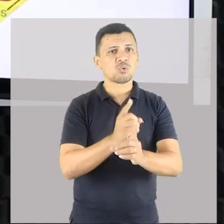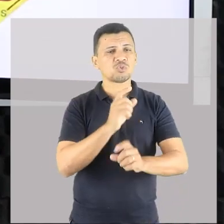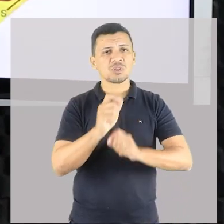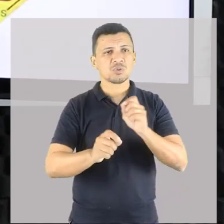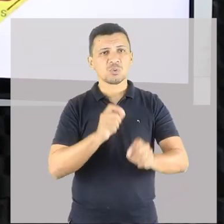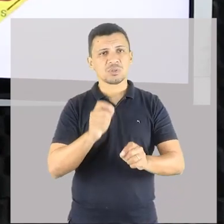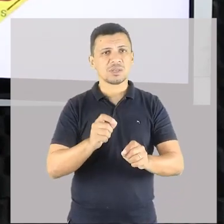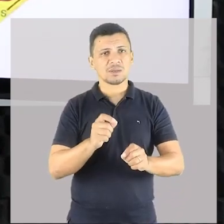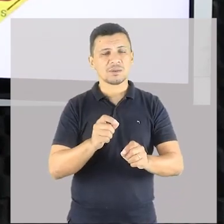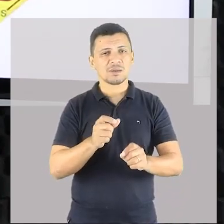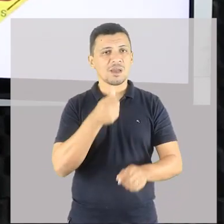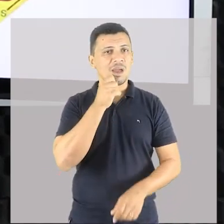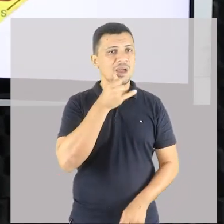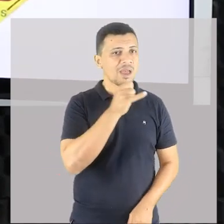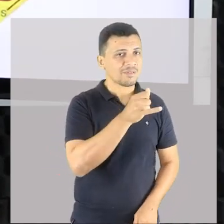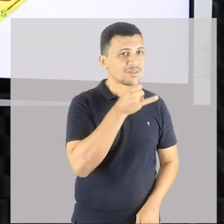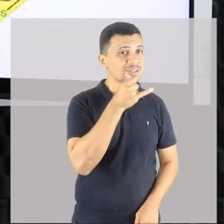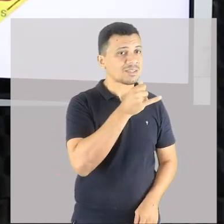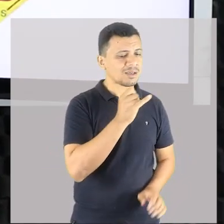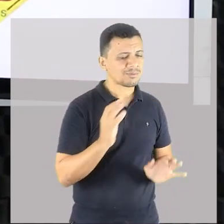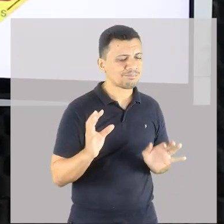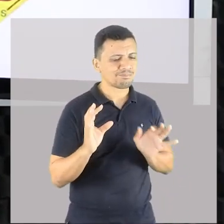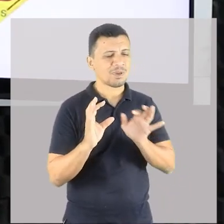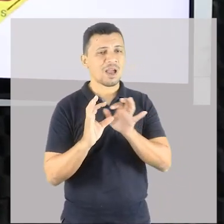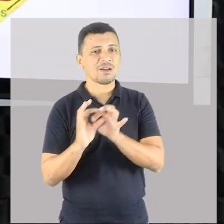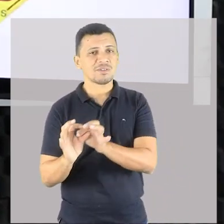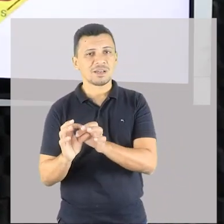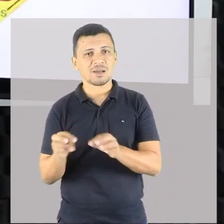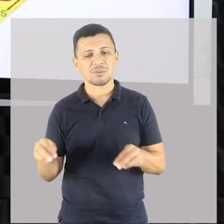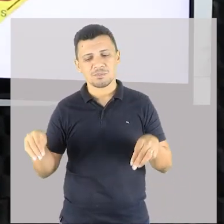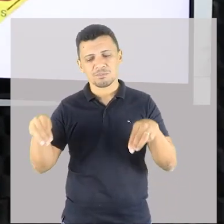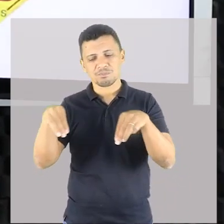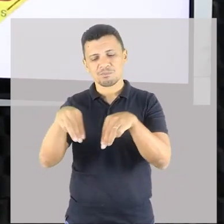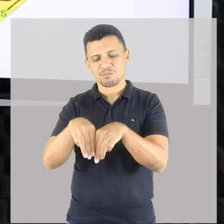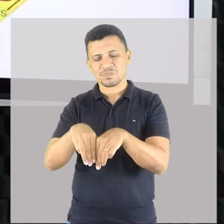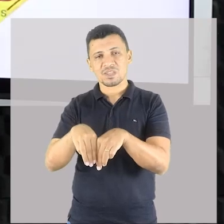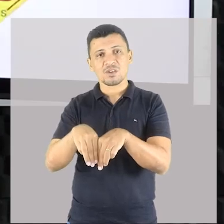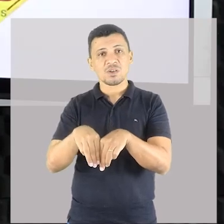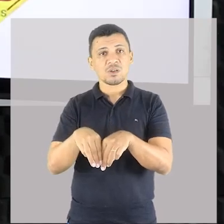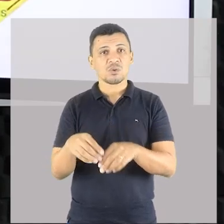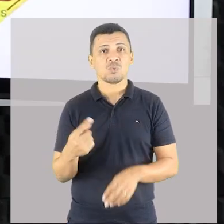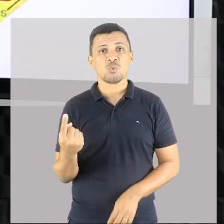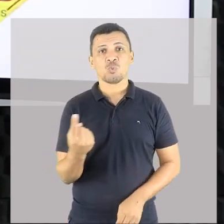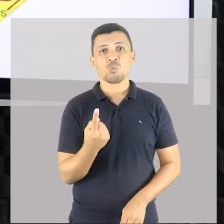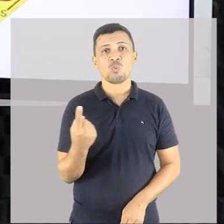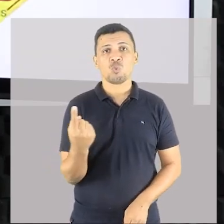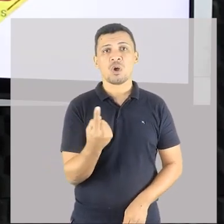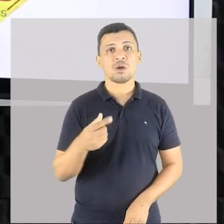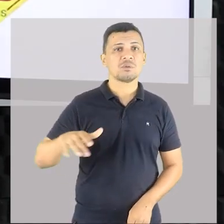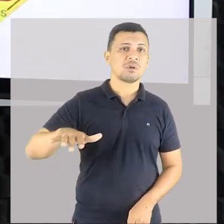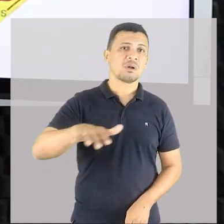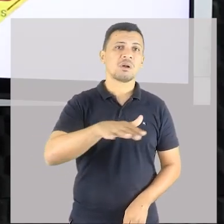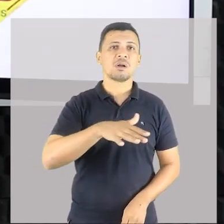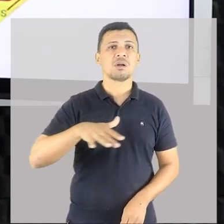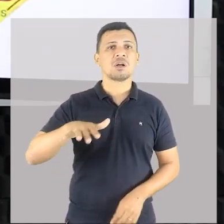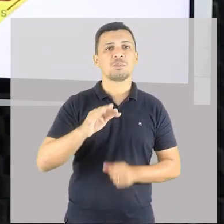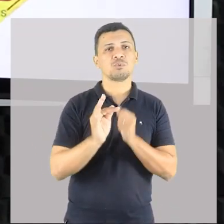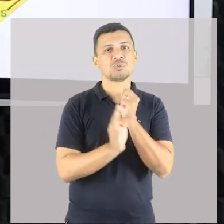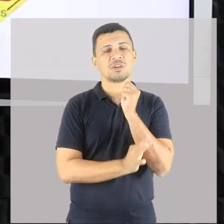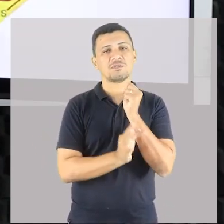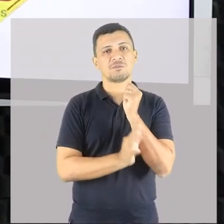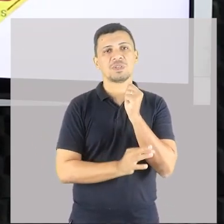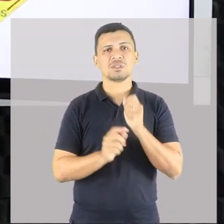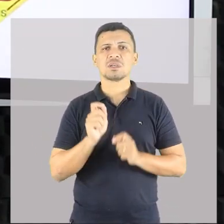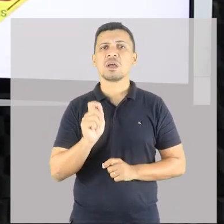entre eletricidade e magnetismo, fazendo uma só ciência, um só campo da física,